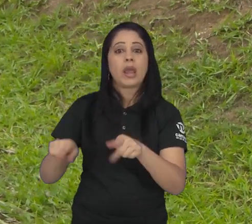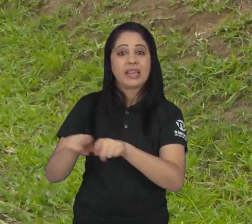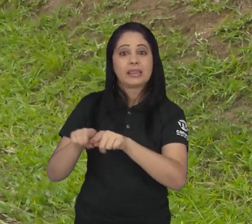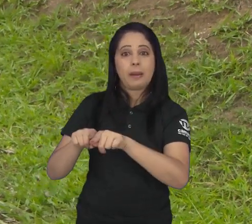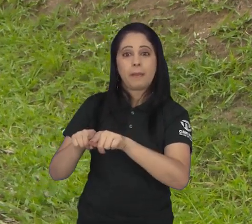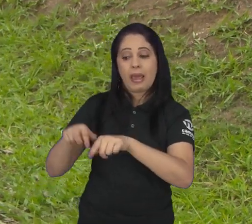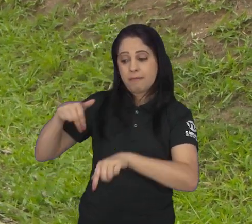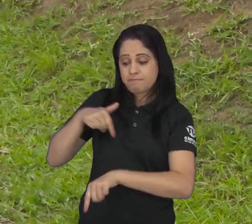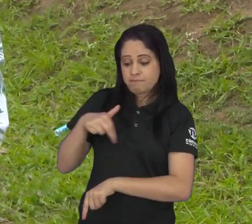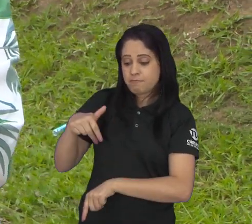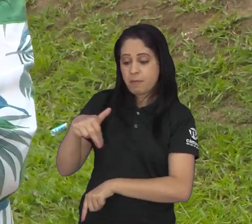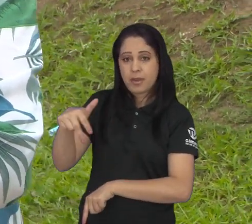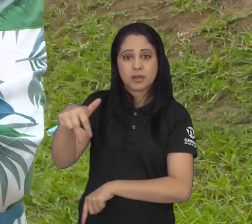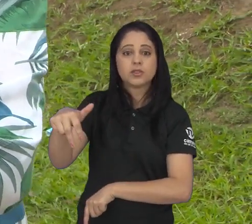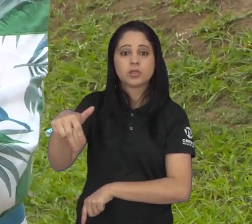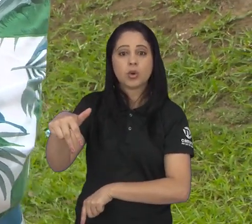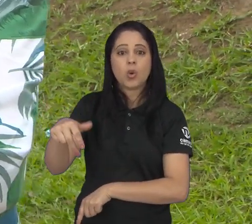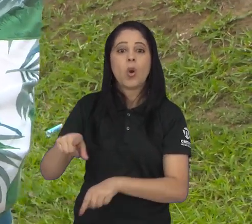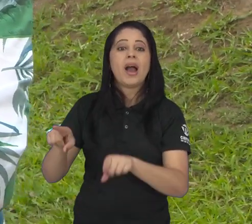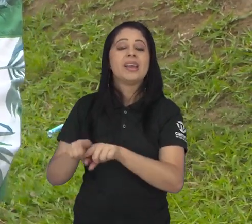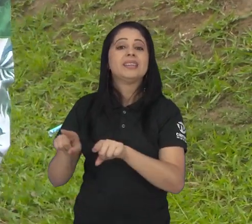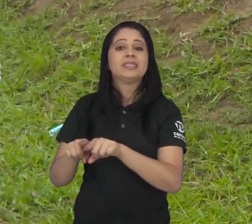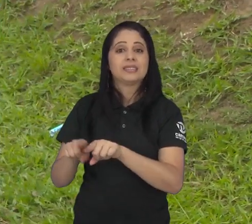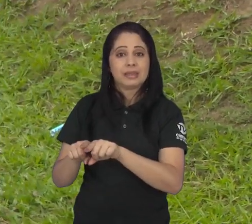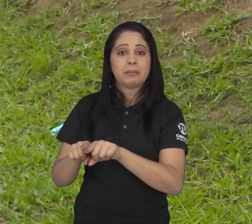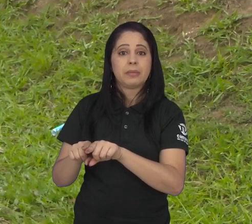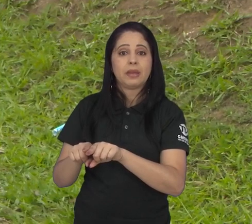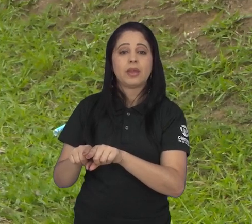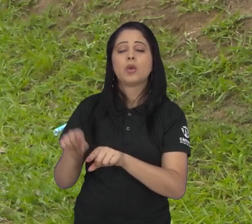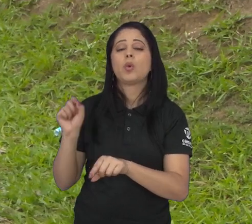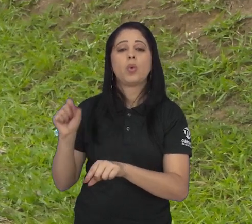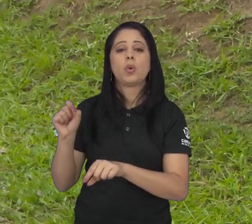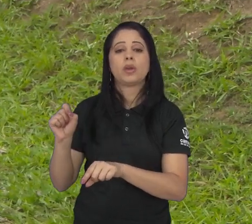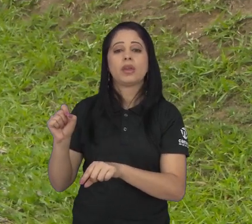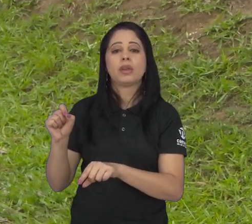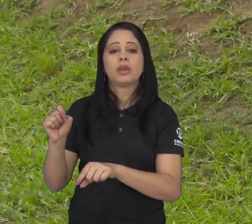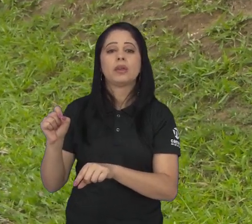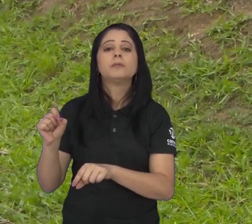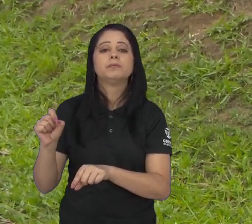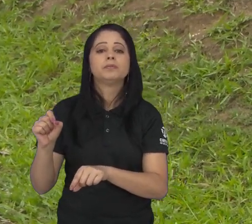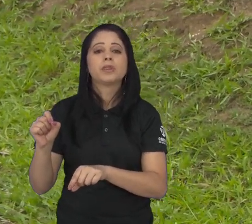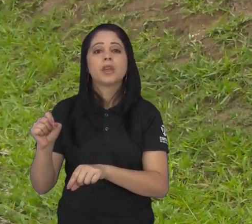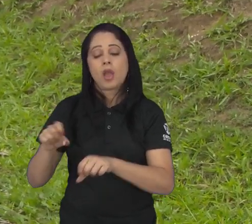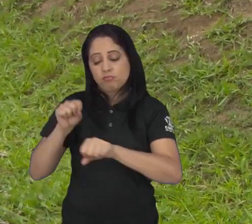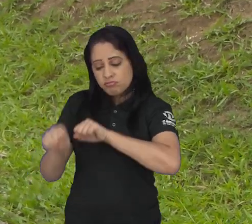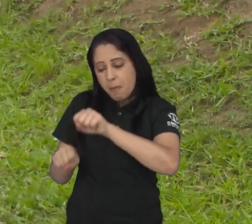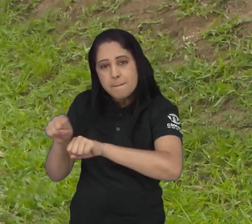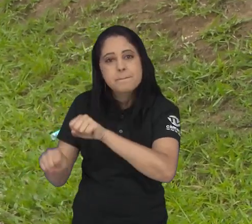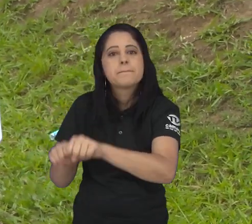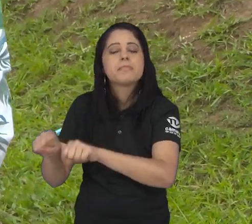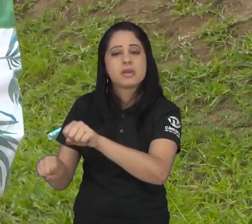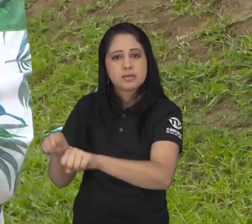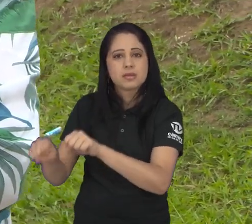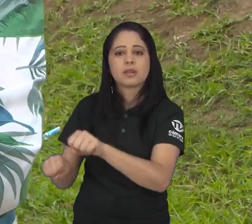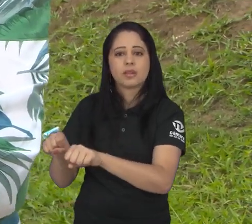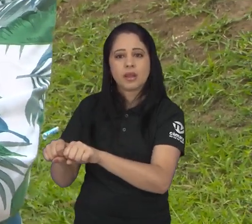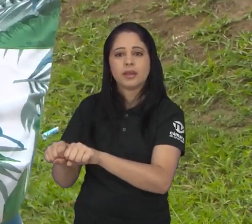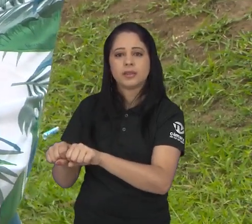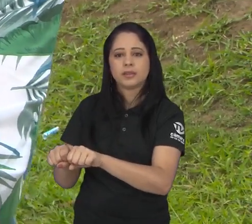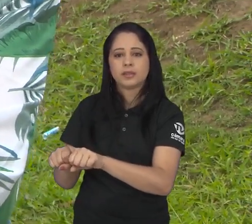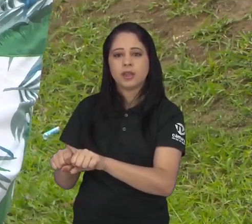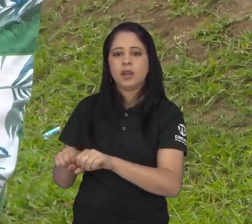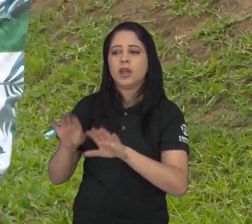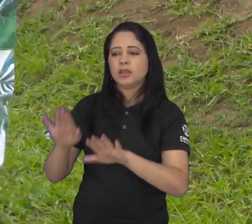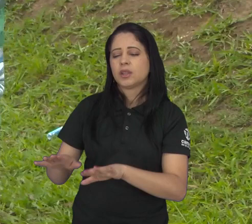pedestres e também é uma pista de caminhada é de ciclovia também e depois